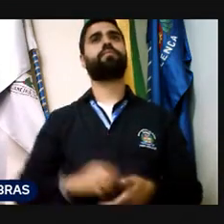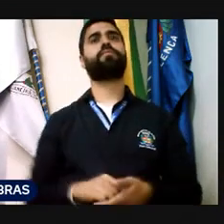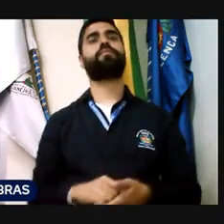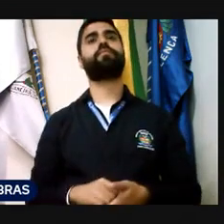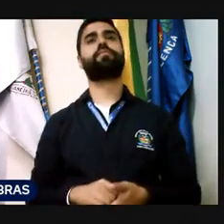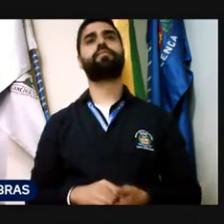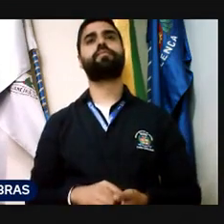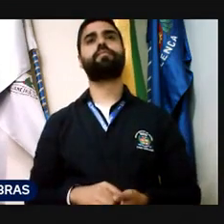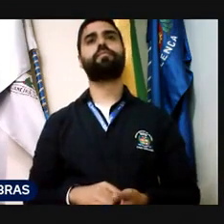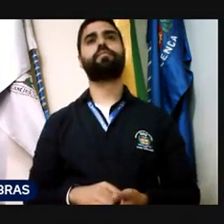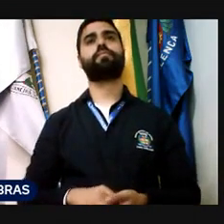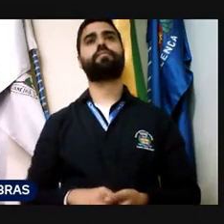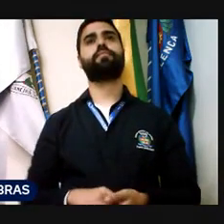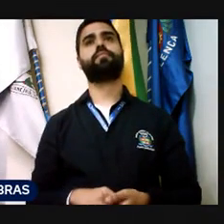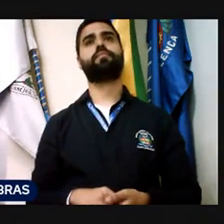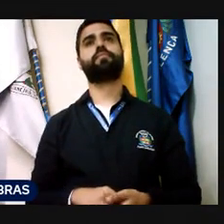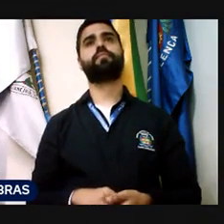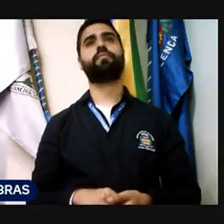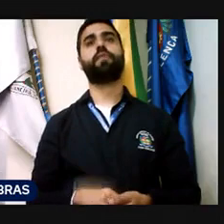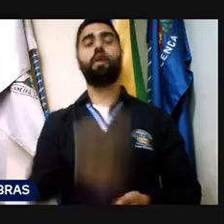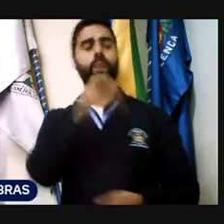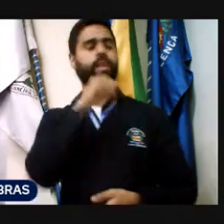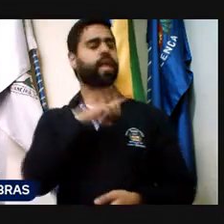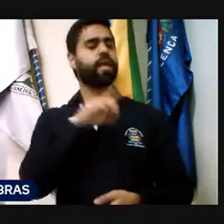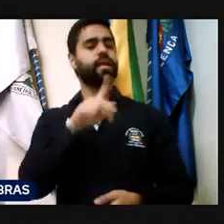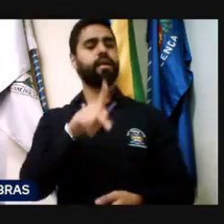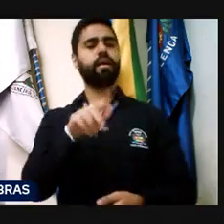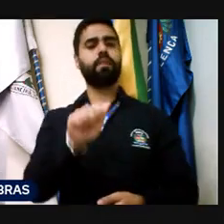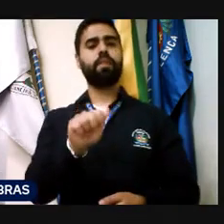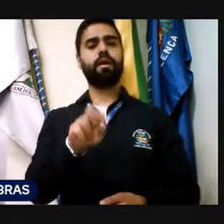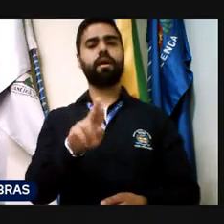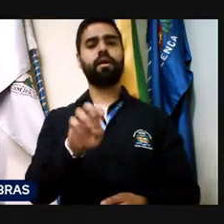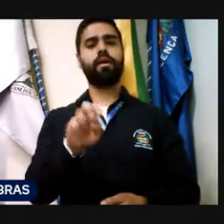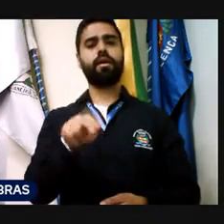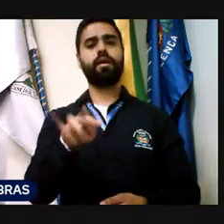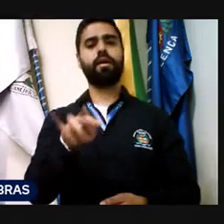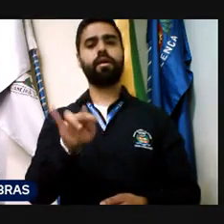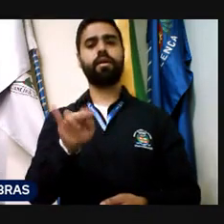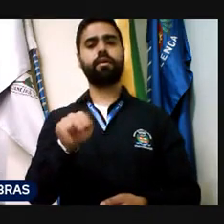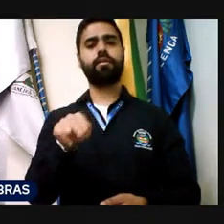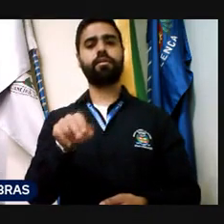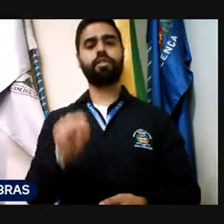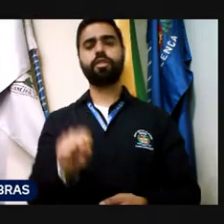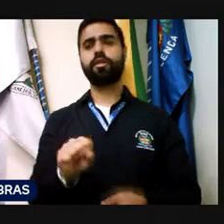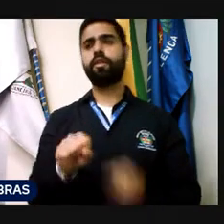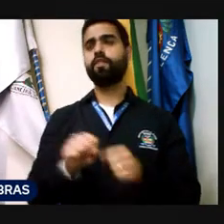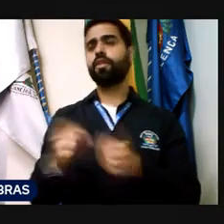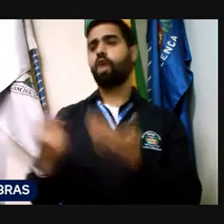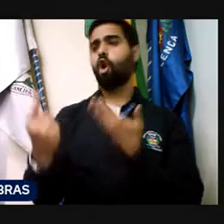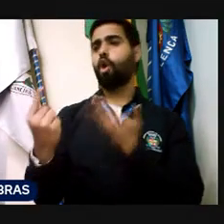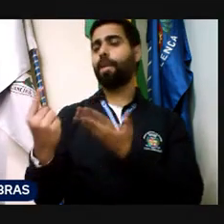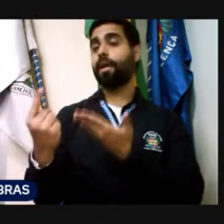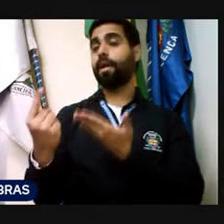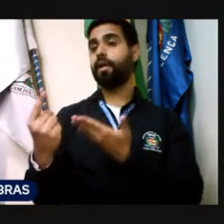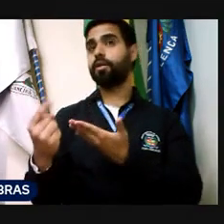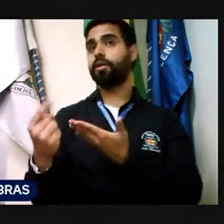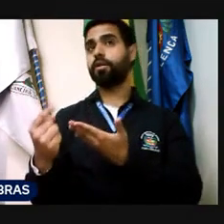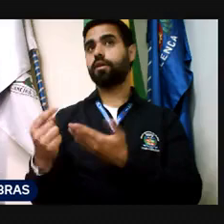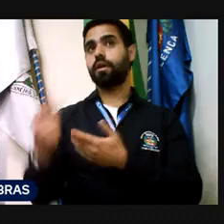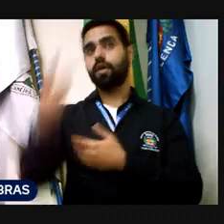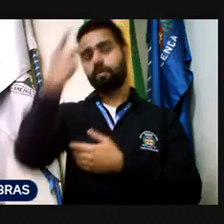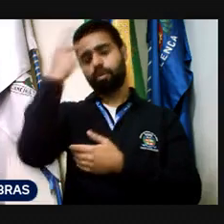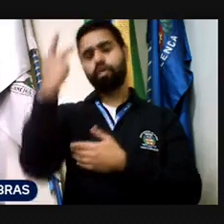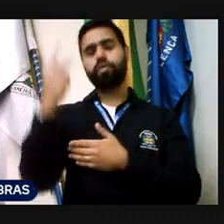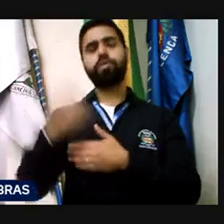Lá em Parintins, eles fizeram uma homenagem e a homenagem foi chamada da seguinte maneira: